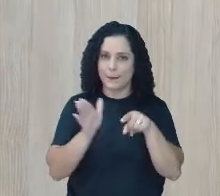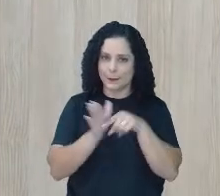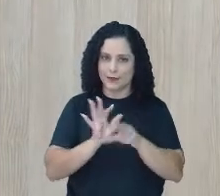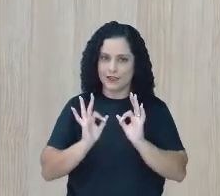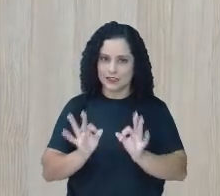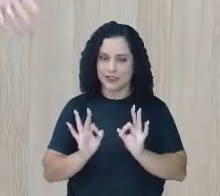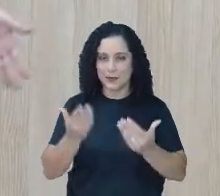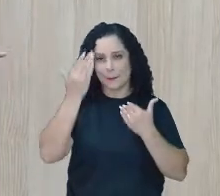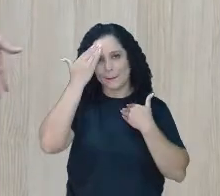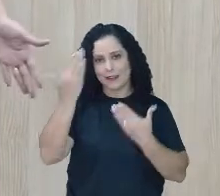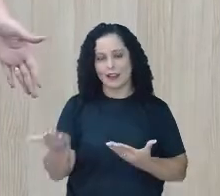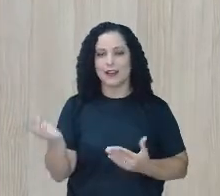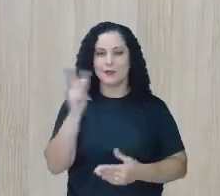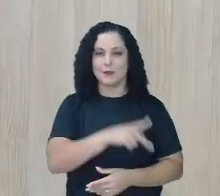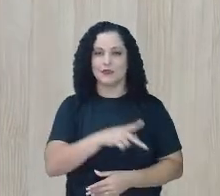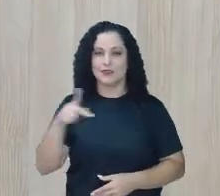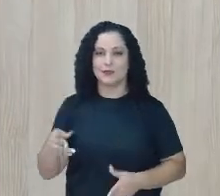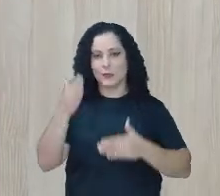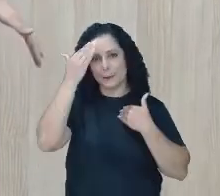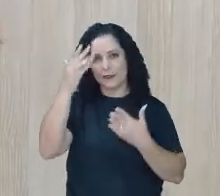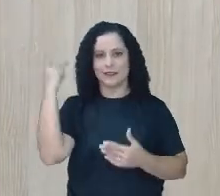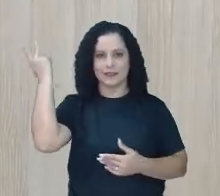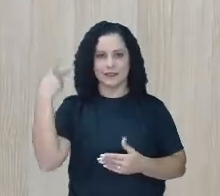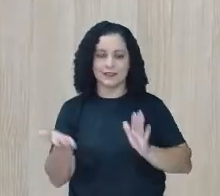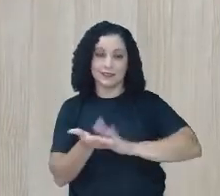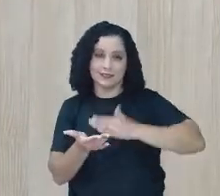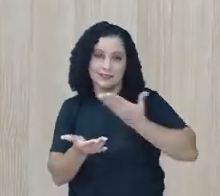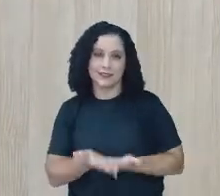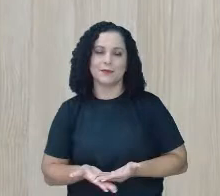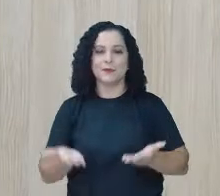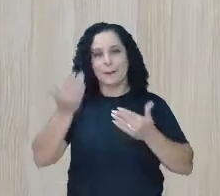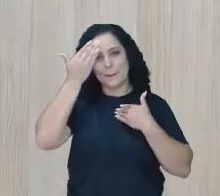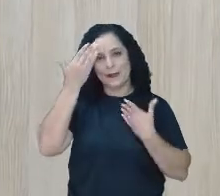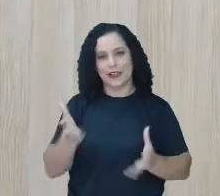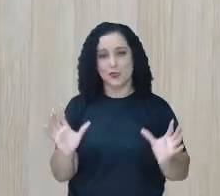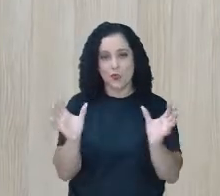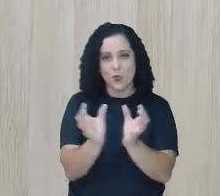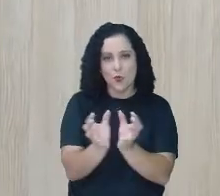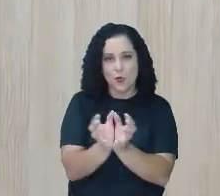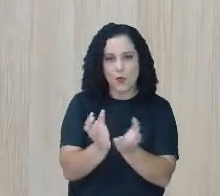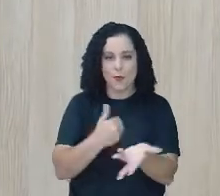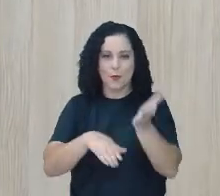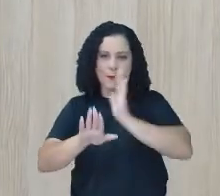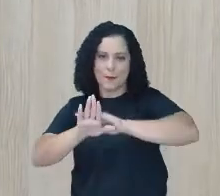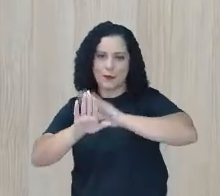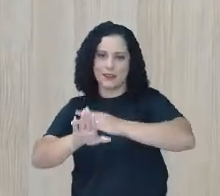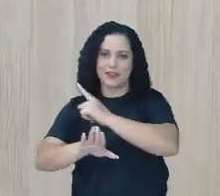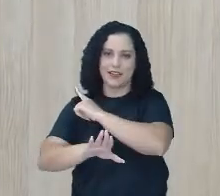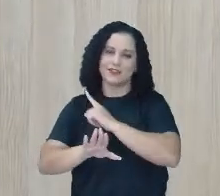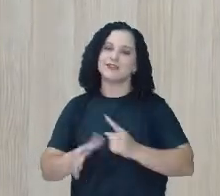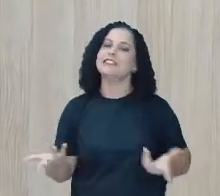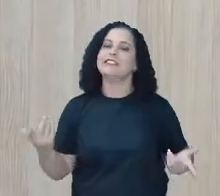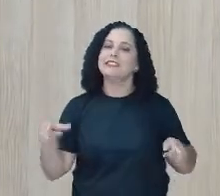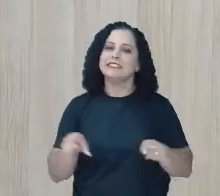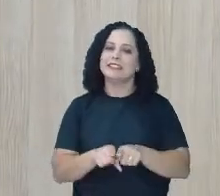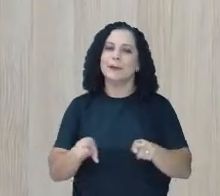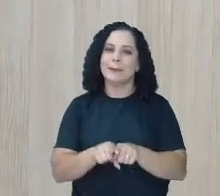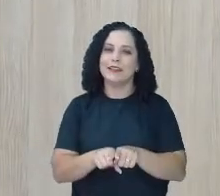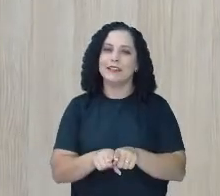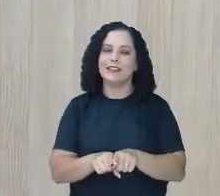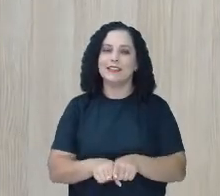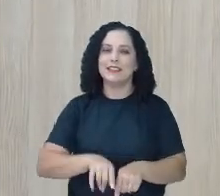certo? Obrigado, professor Pedro. Obrigado, Kézia. Obrigado, produção top aqui, Dona Josi